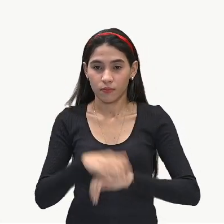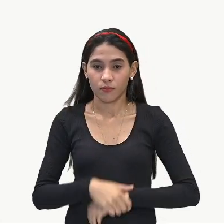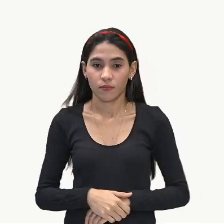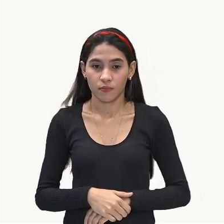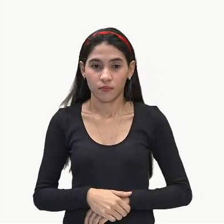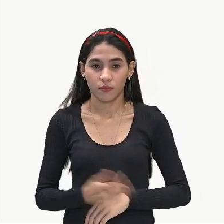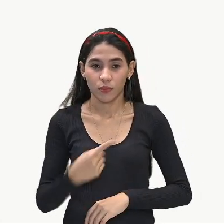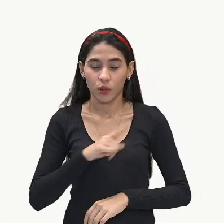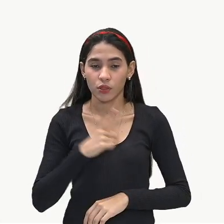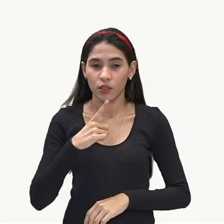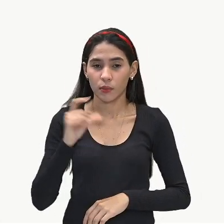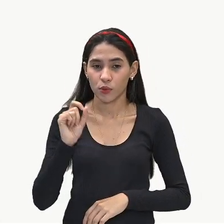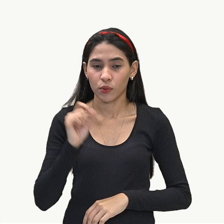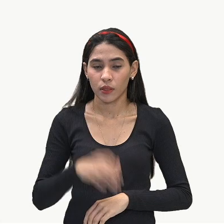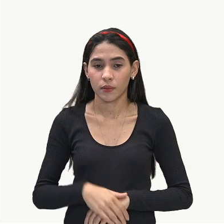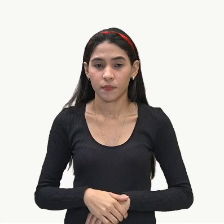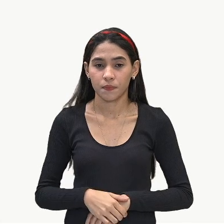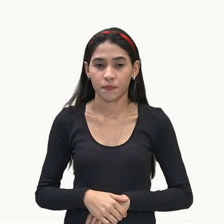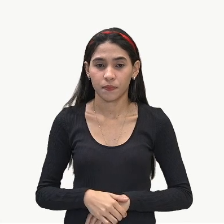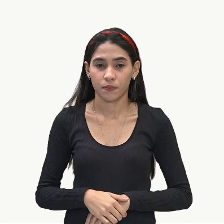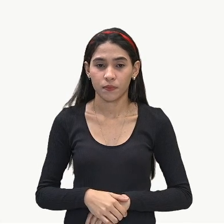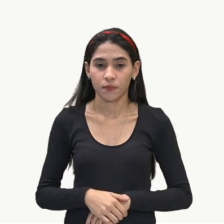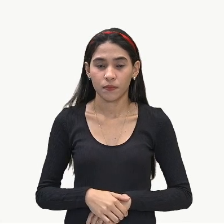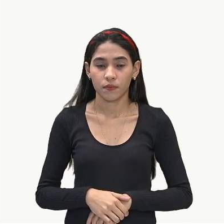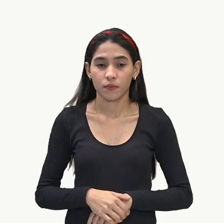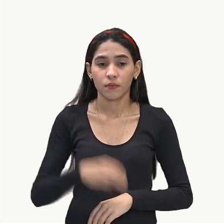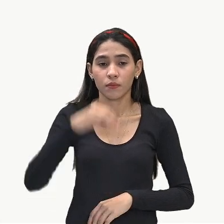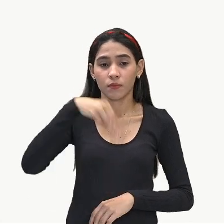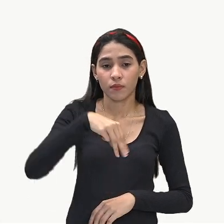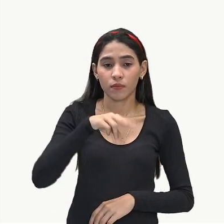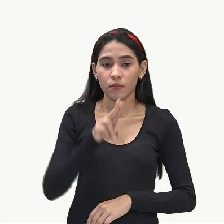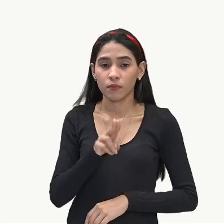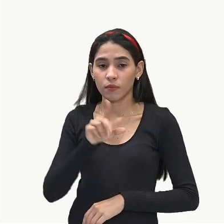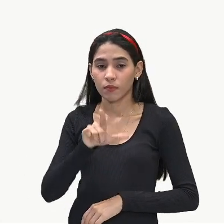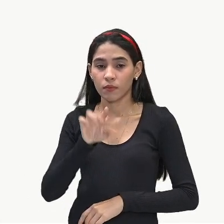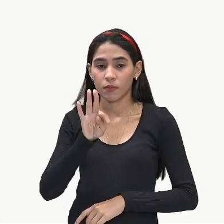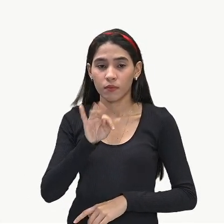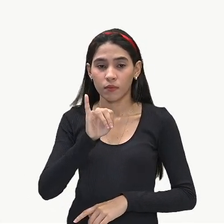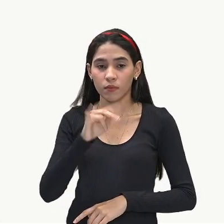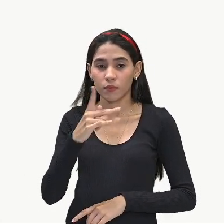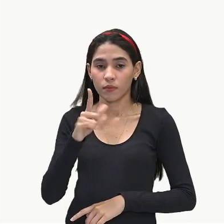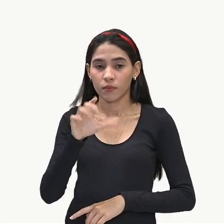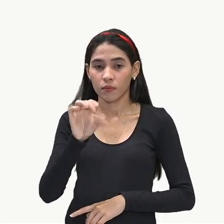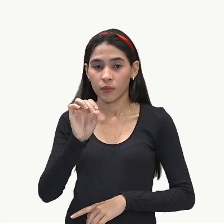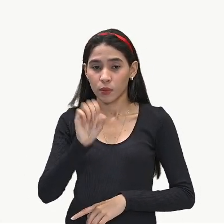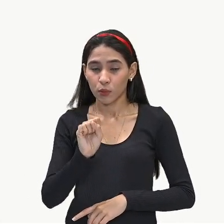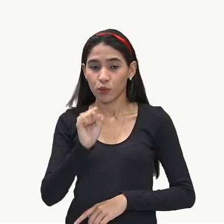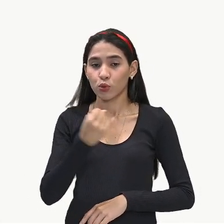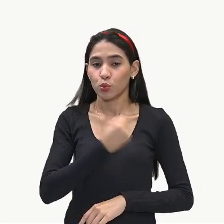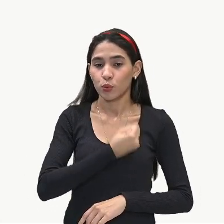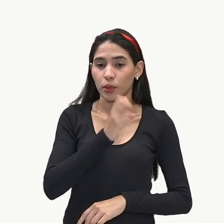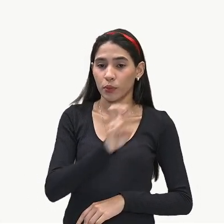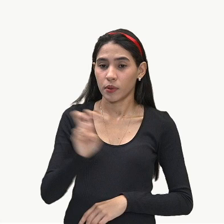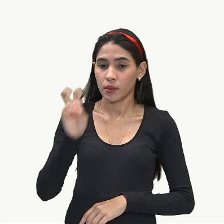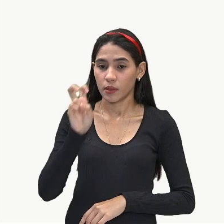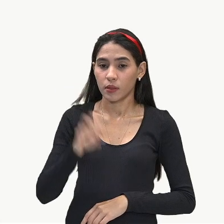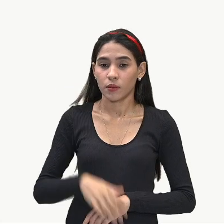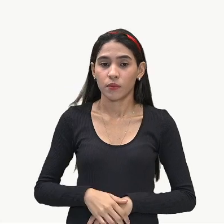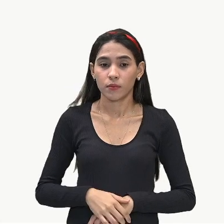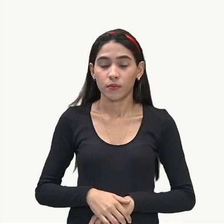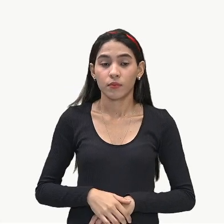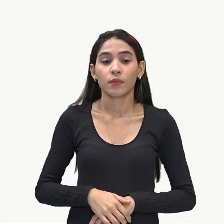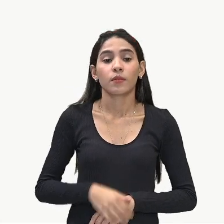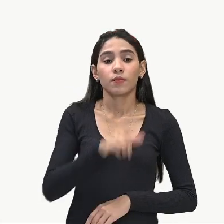onde nós temos, nesse caso aqui, os múltiplos de 5. Então veja, lei de